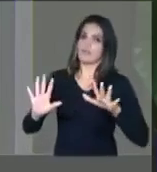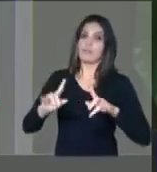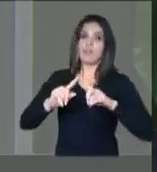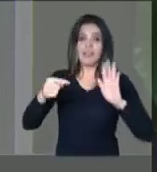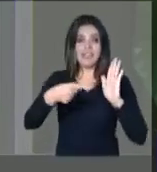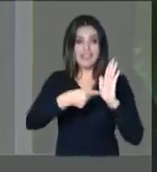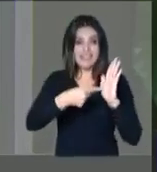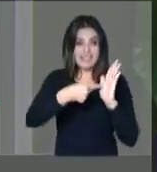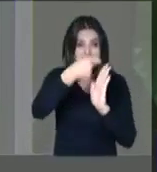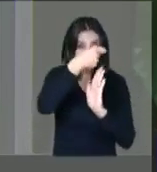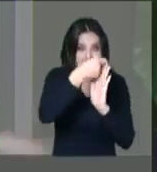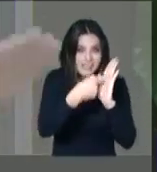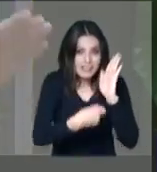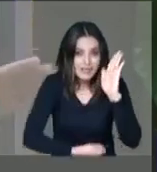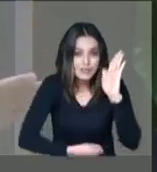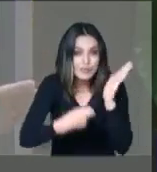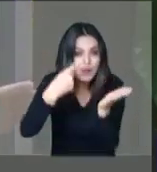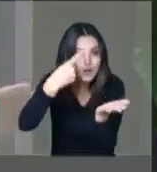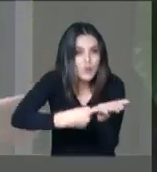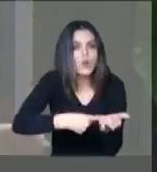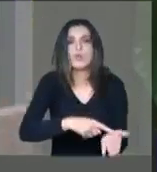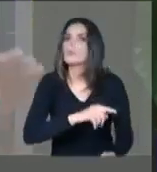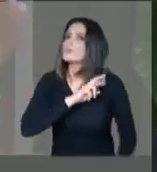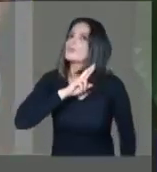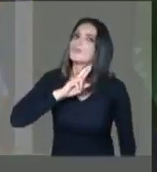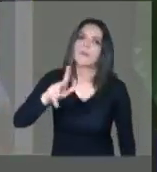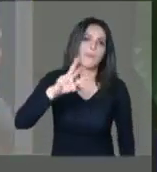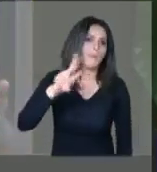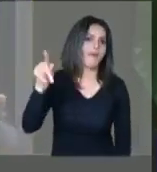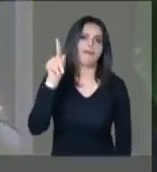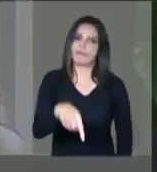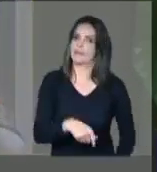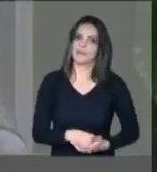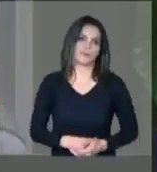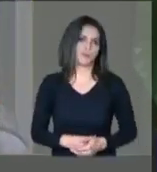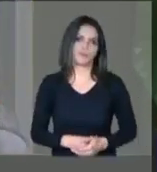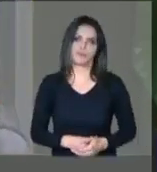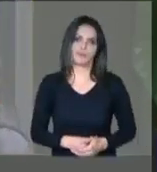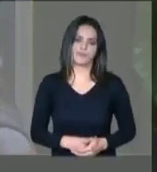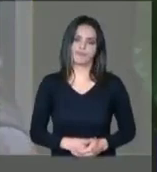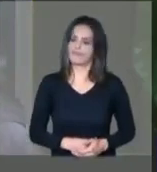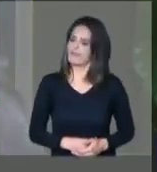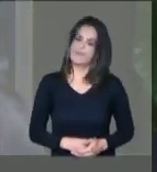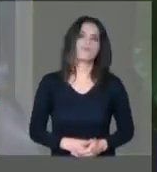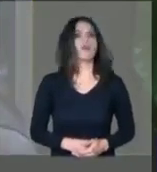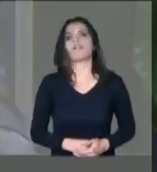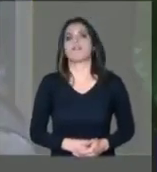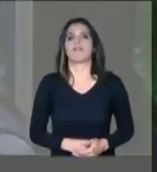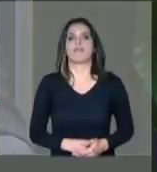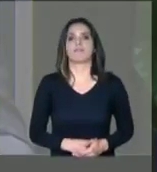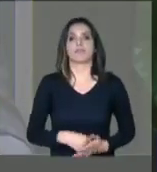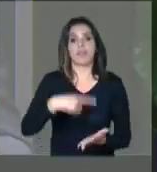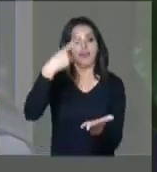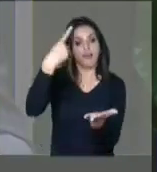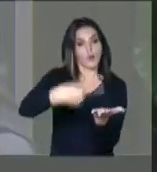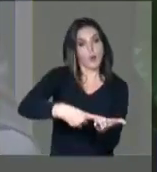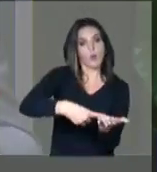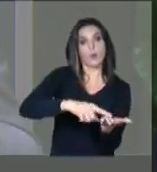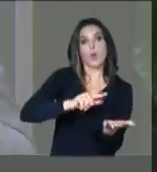disso. Aqui se trata da celebração de um acordo com outro